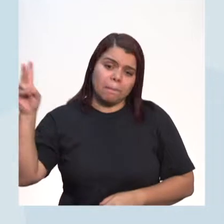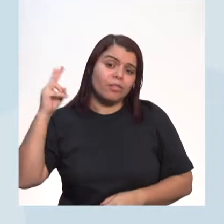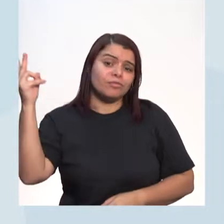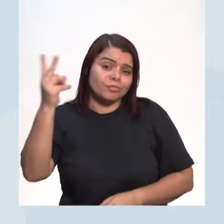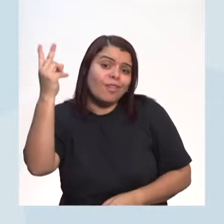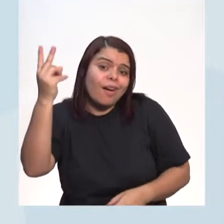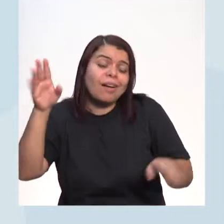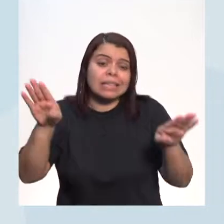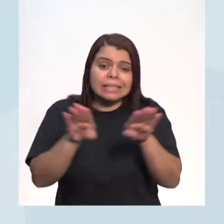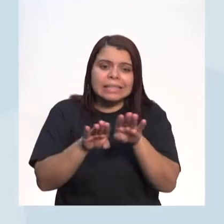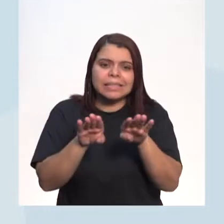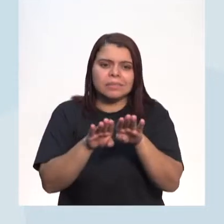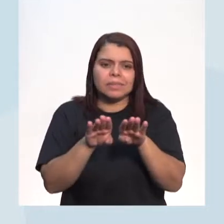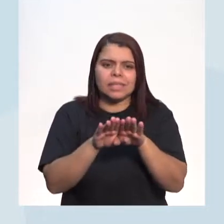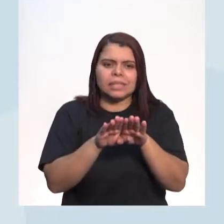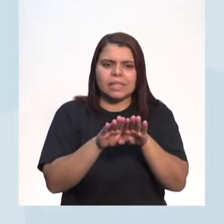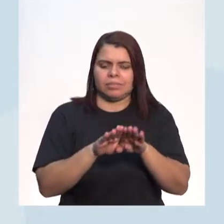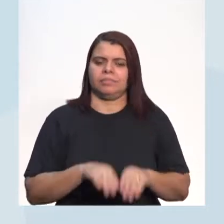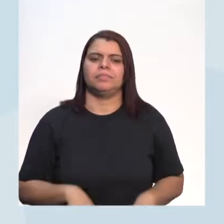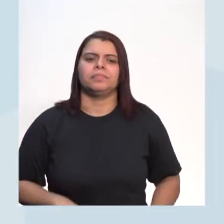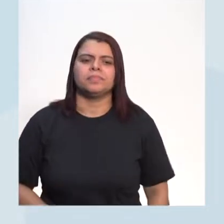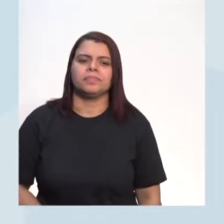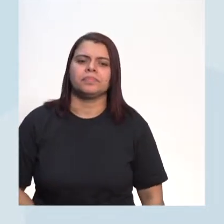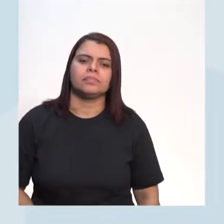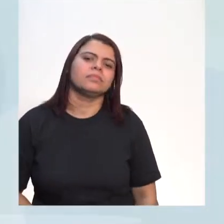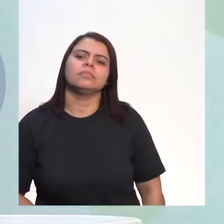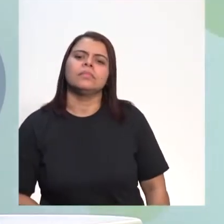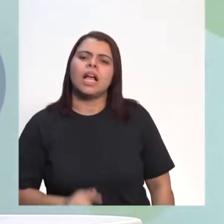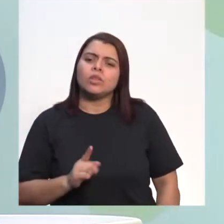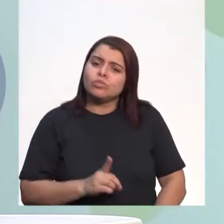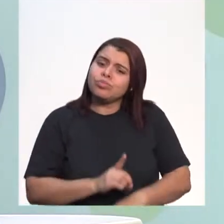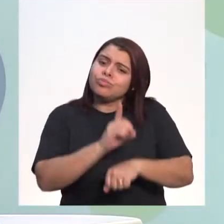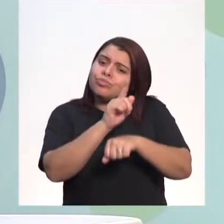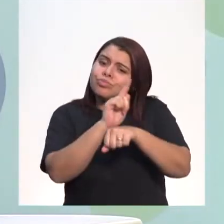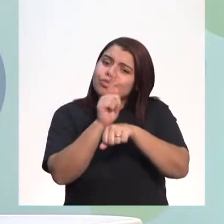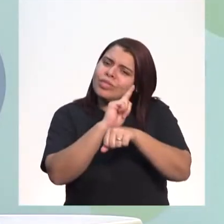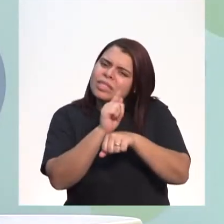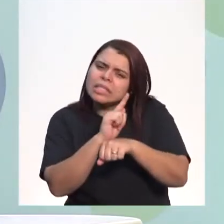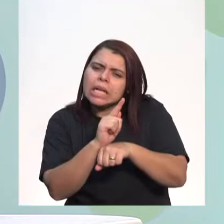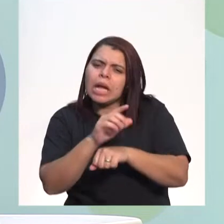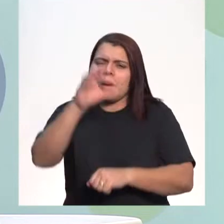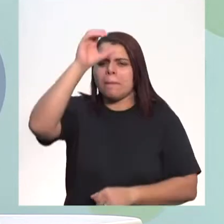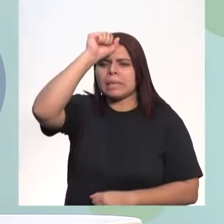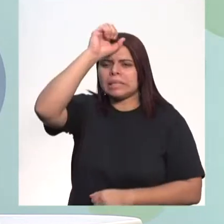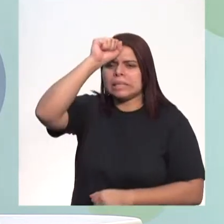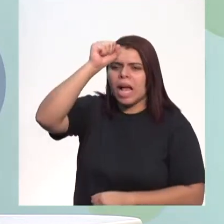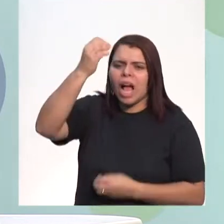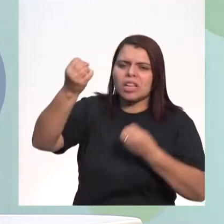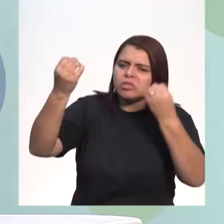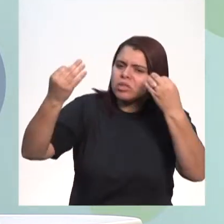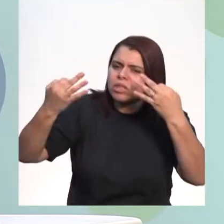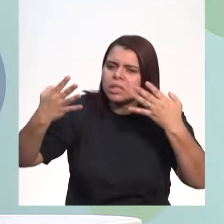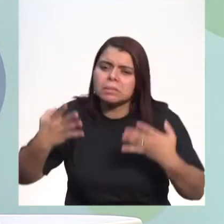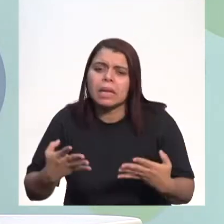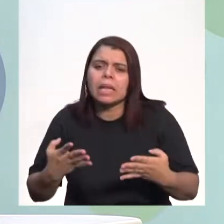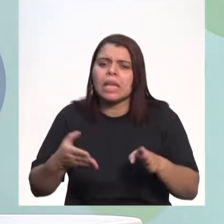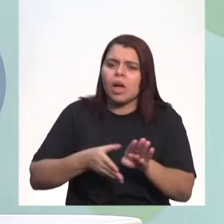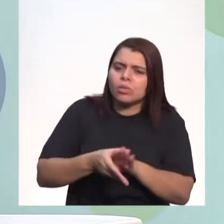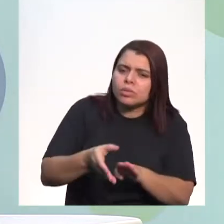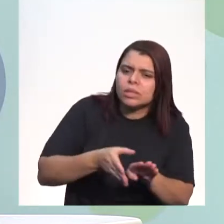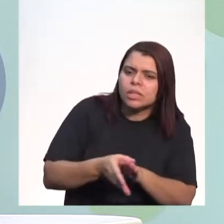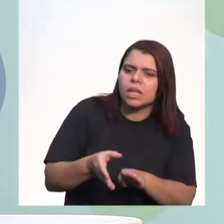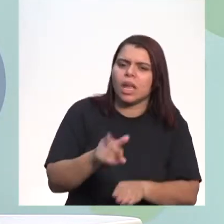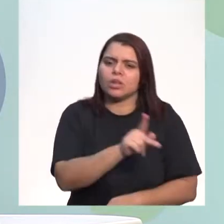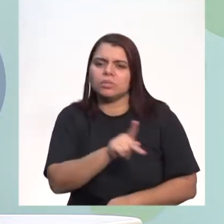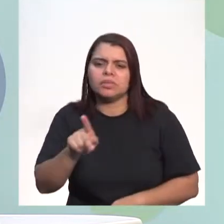categorizou ali como gestão de aprendizagem, que são pautas que falam um pouco da gestão de sala de aula, falam da questão dos conselhos, então são